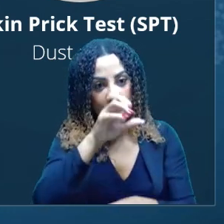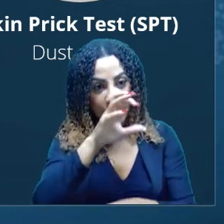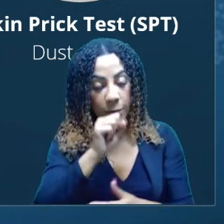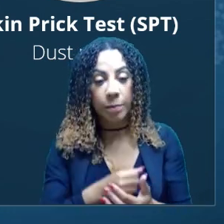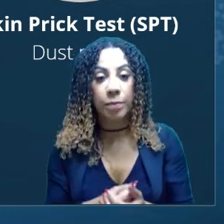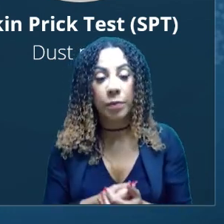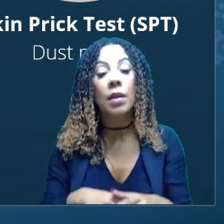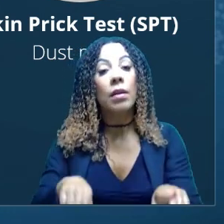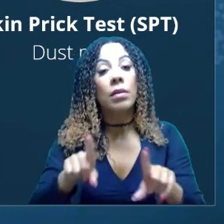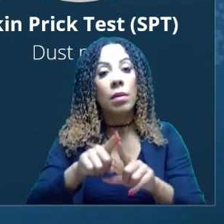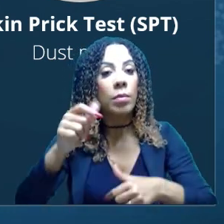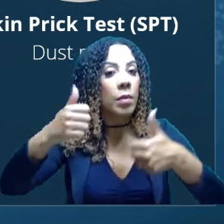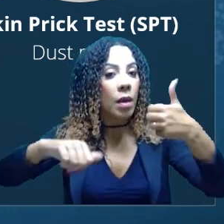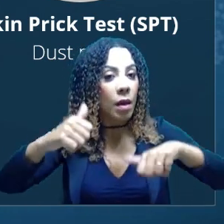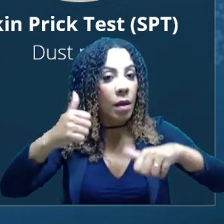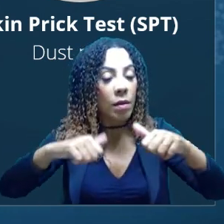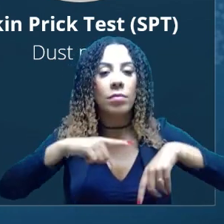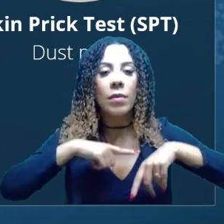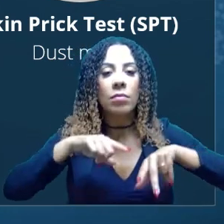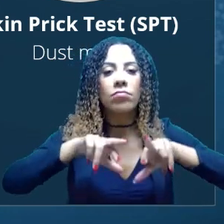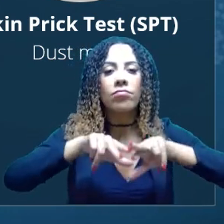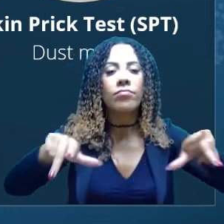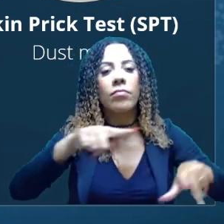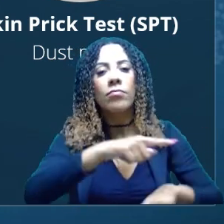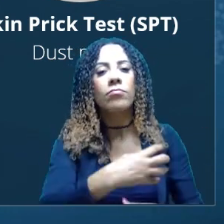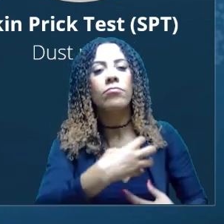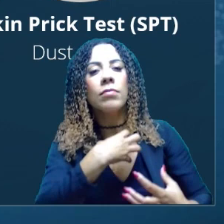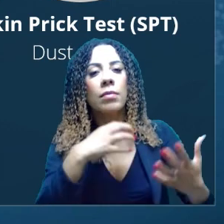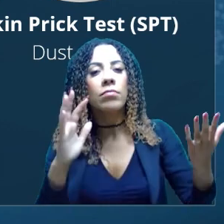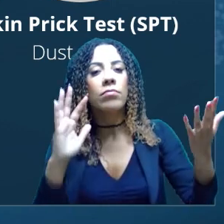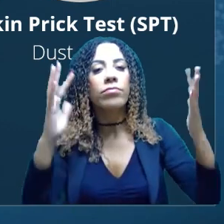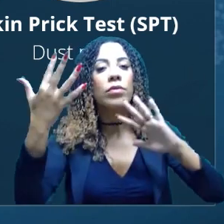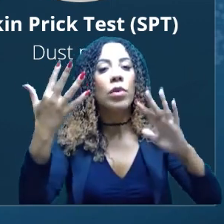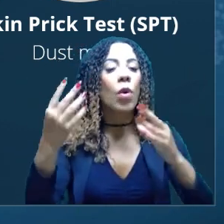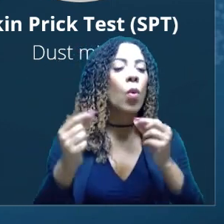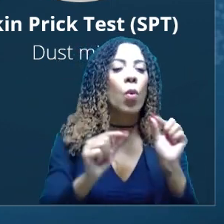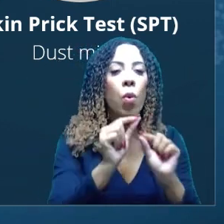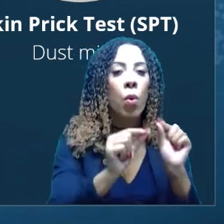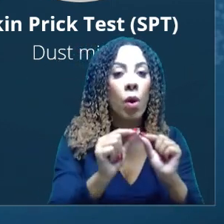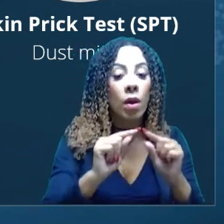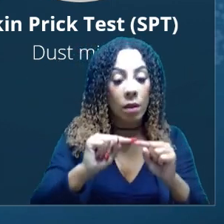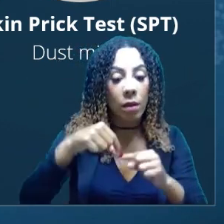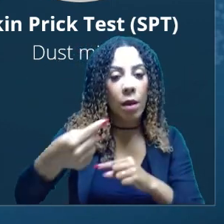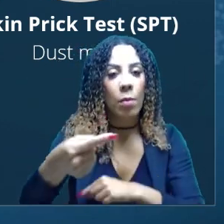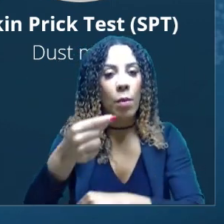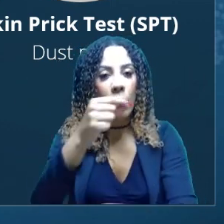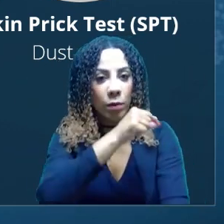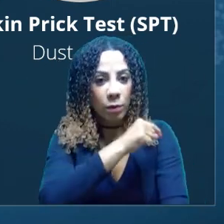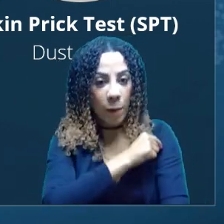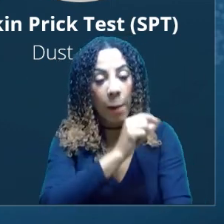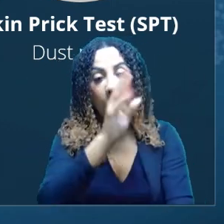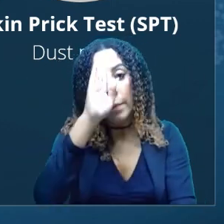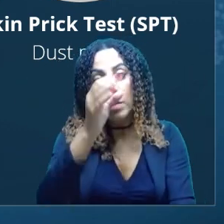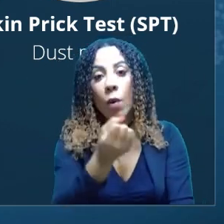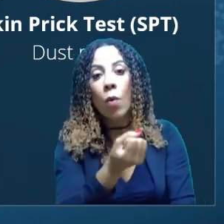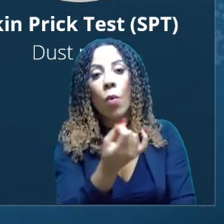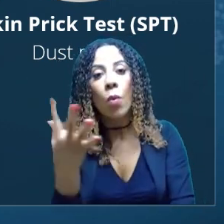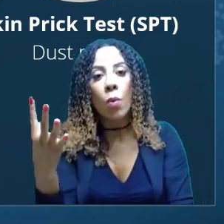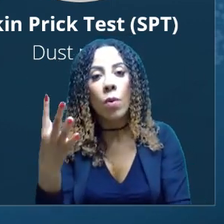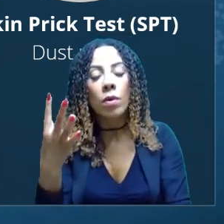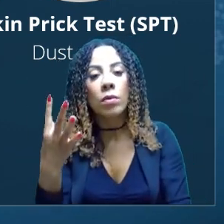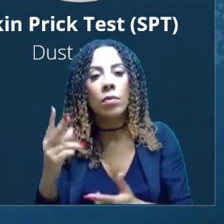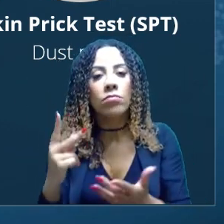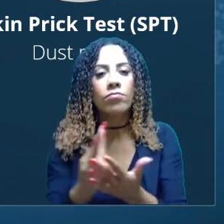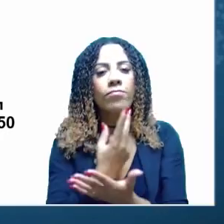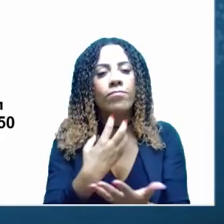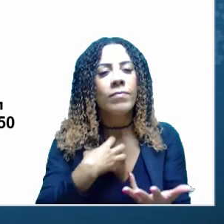as reações adversas desses indivíduos pós-vacinação, através da quantidade de efeitos adversos que eles possuíam.